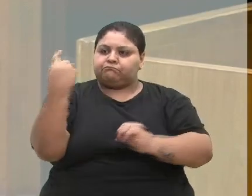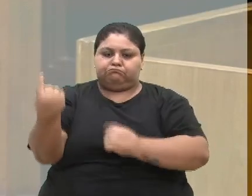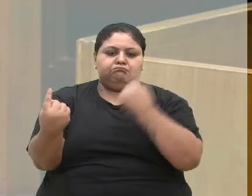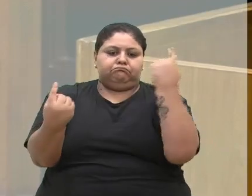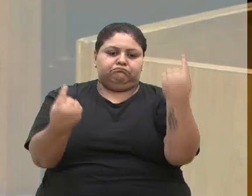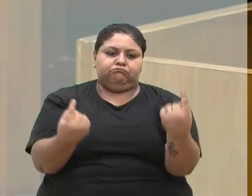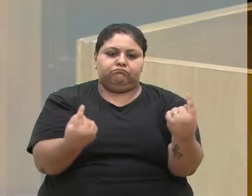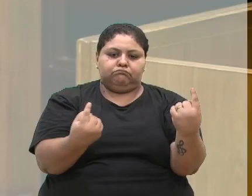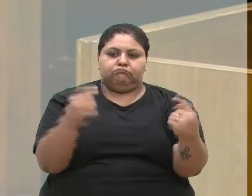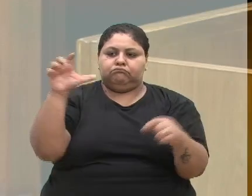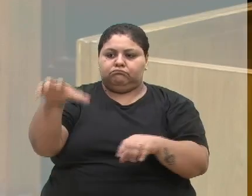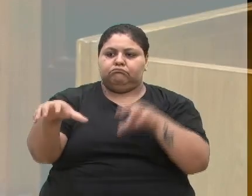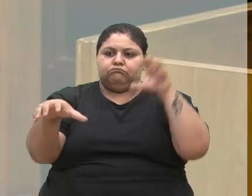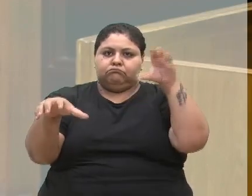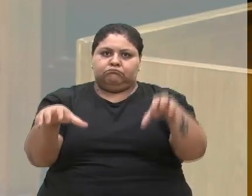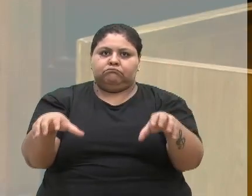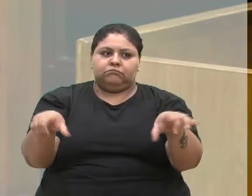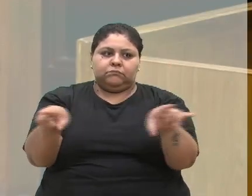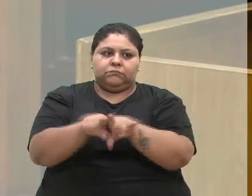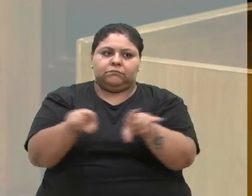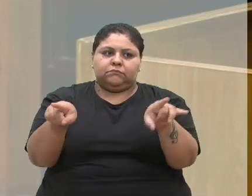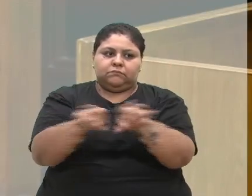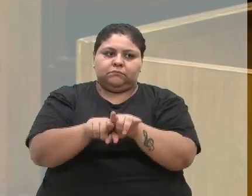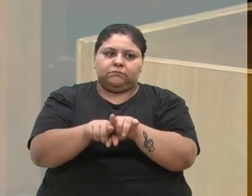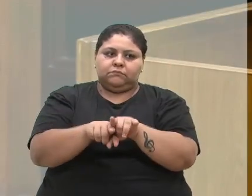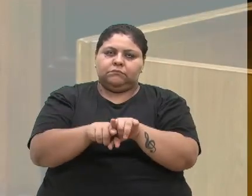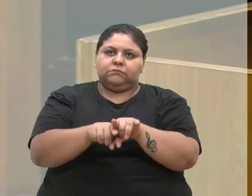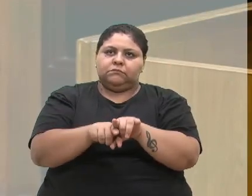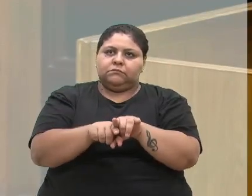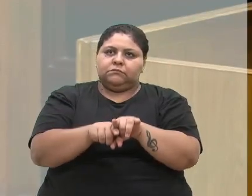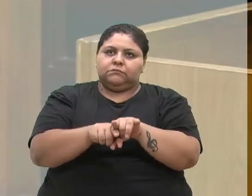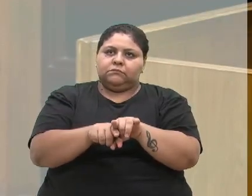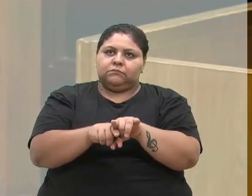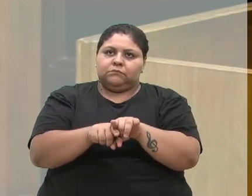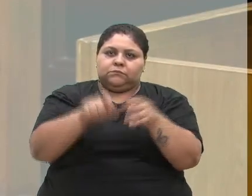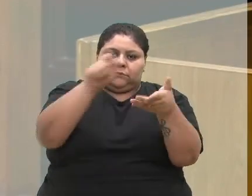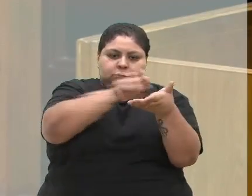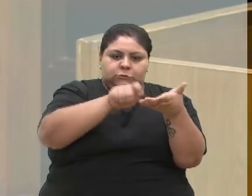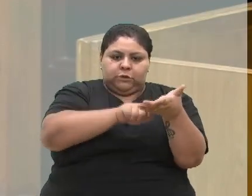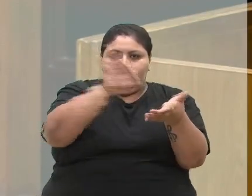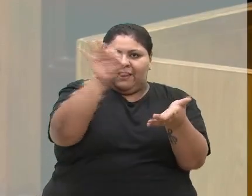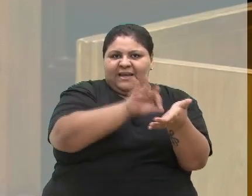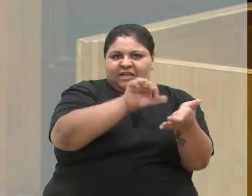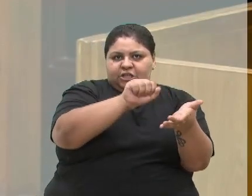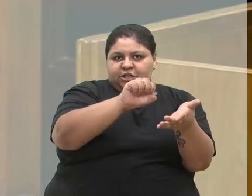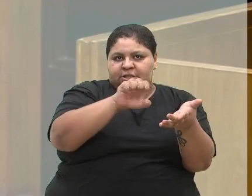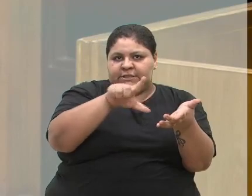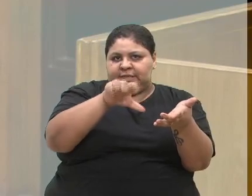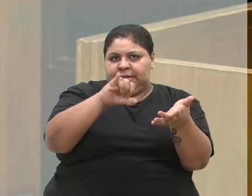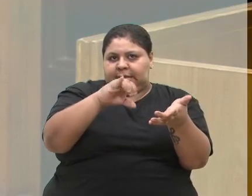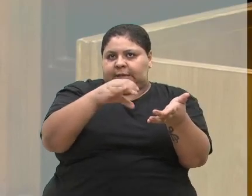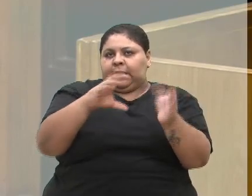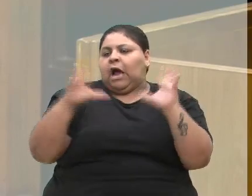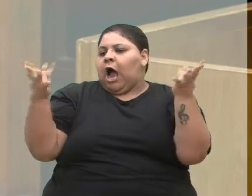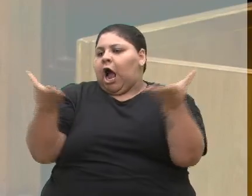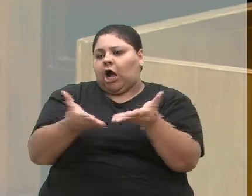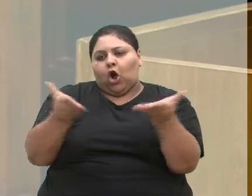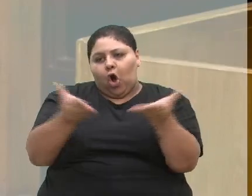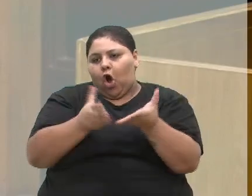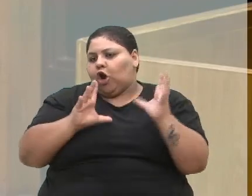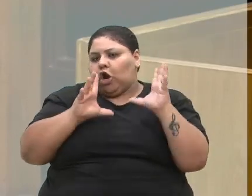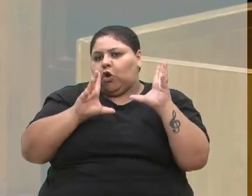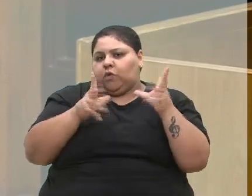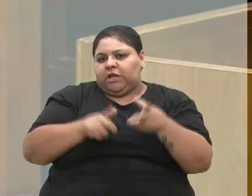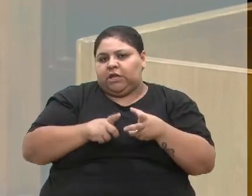de repente, se eu vou receber só no ano que vem, né? Corrigido pela taxa Selic, eu não tenho agora esse recurso todo, dá para diminuir,